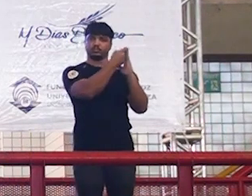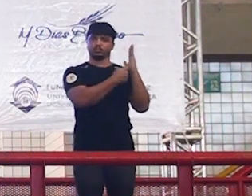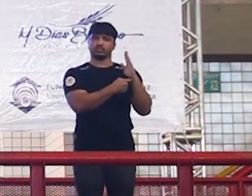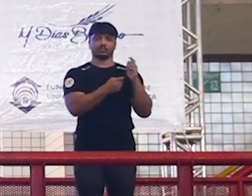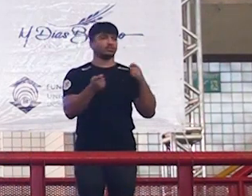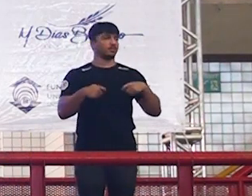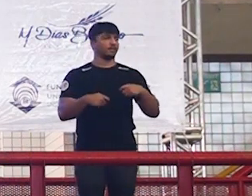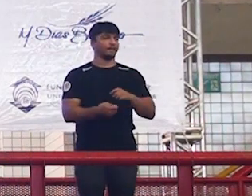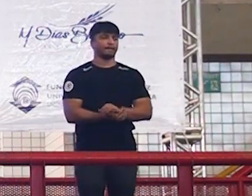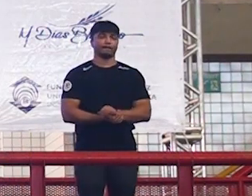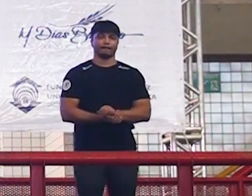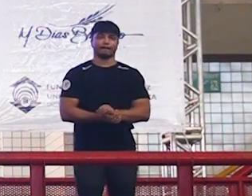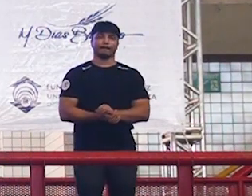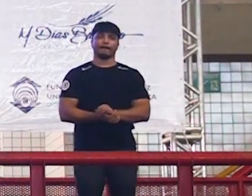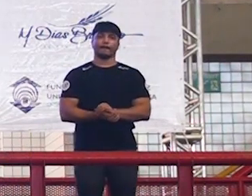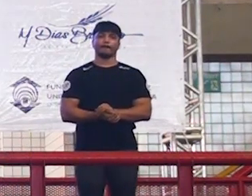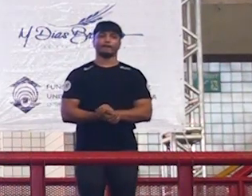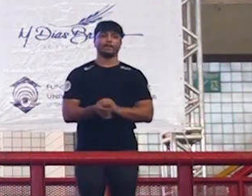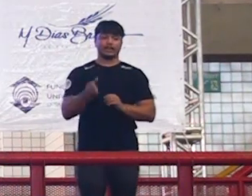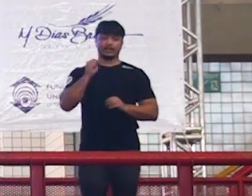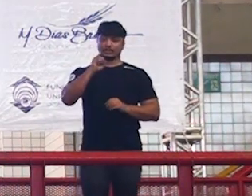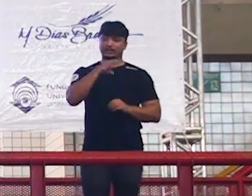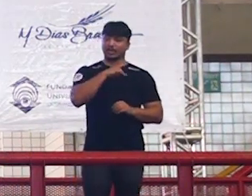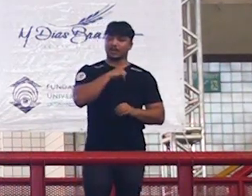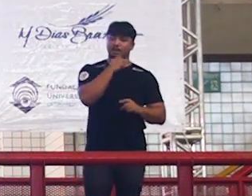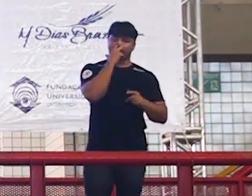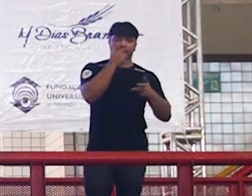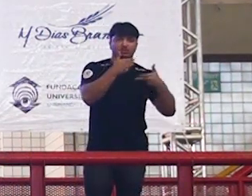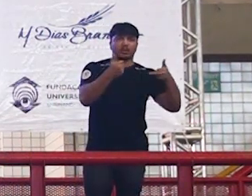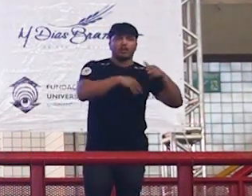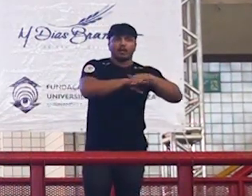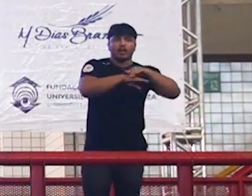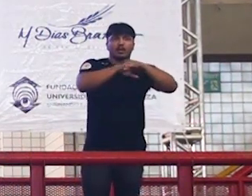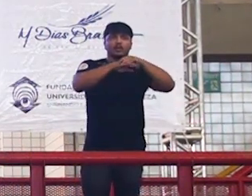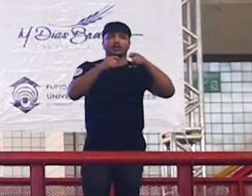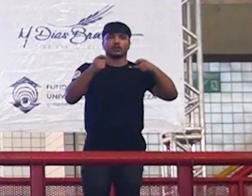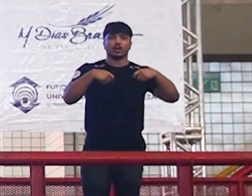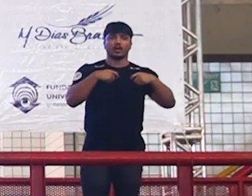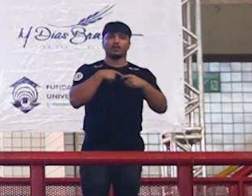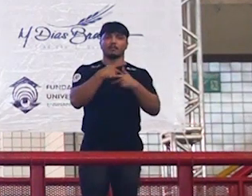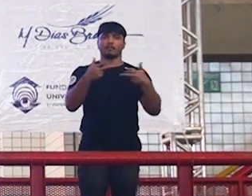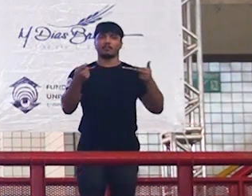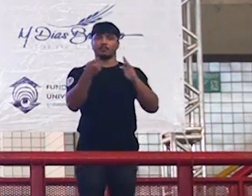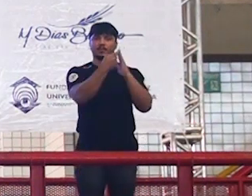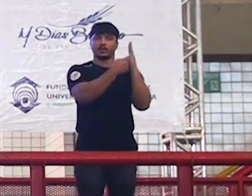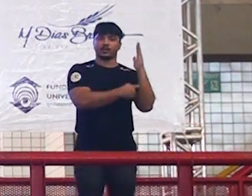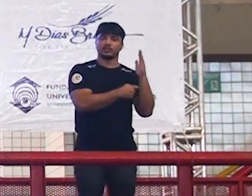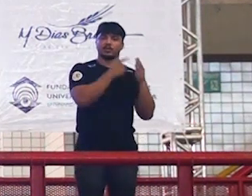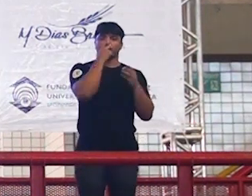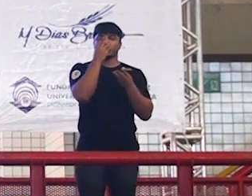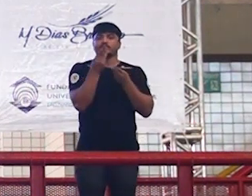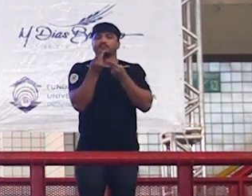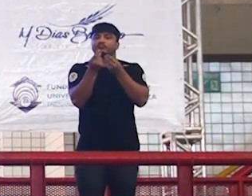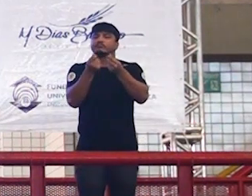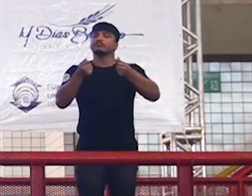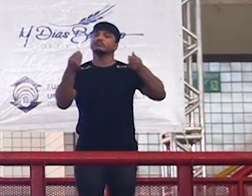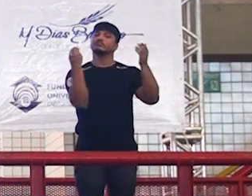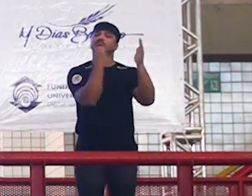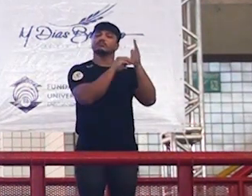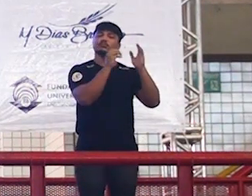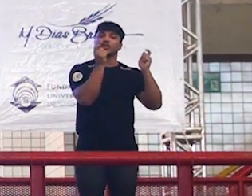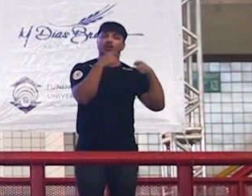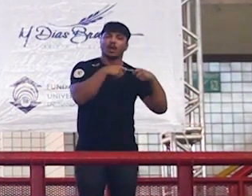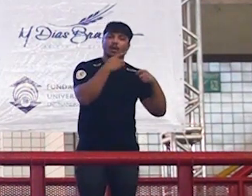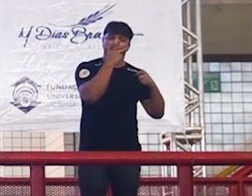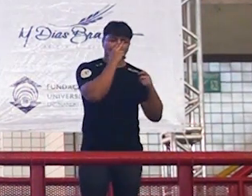conhecimento. Entenda esse repertório como se fosse um tempero para a redação ficar mais saborosa. O